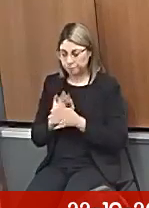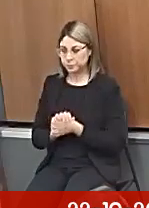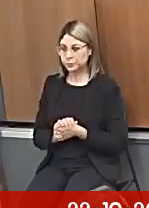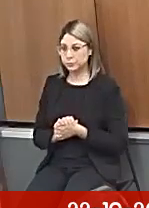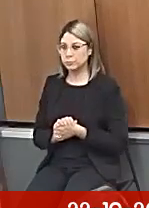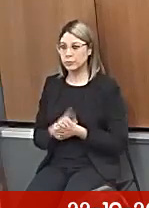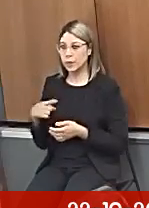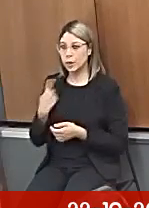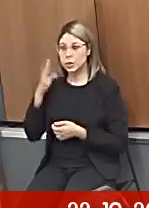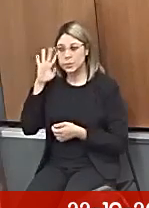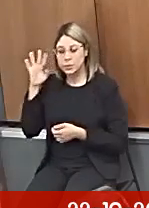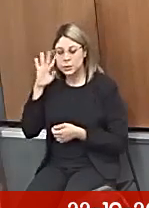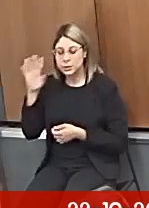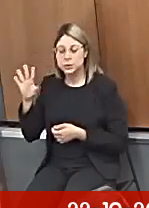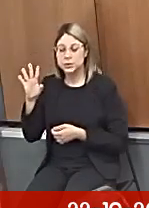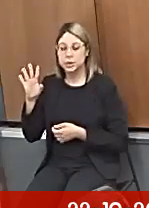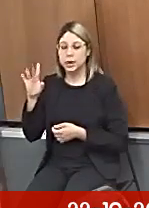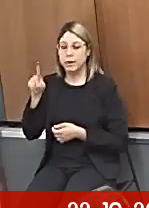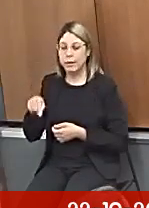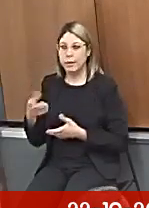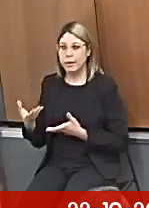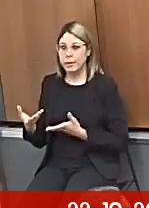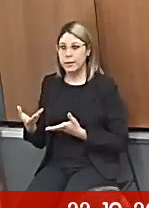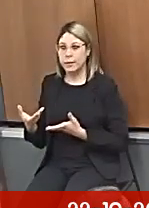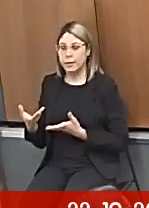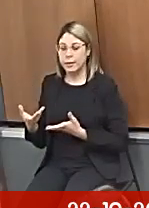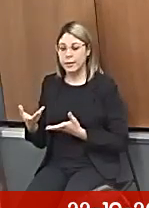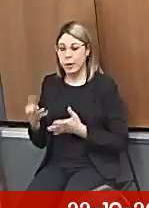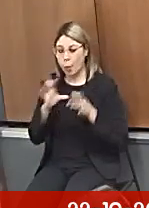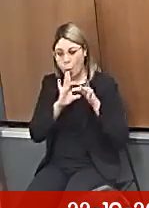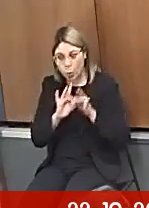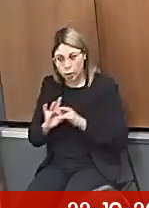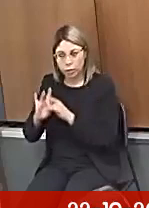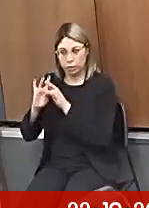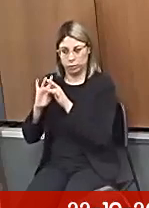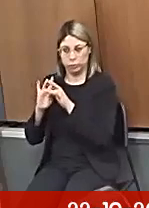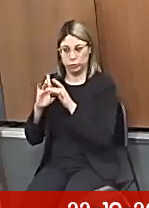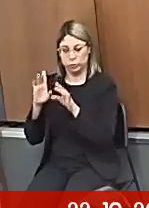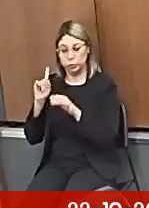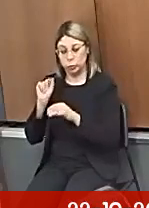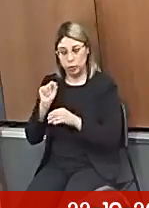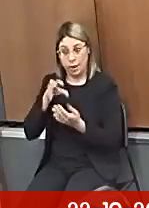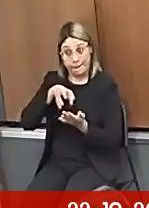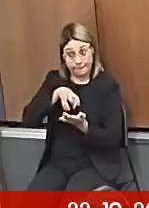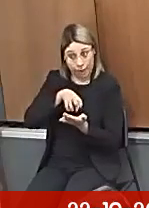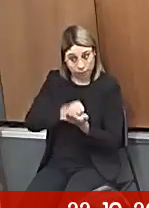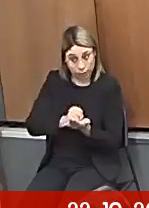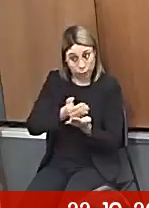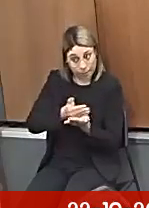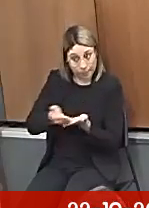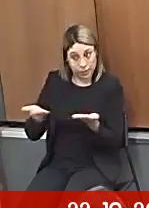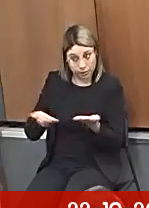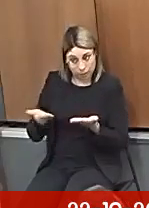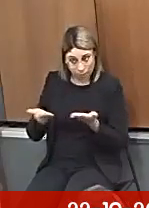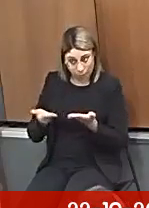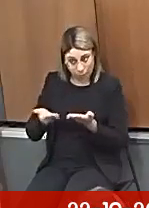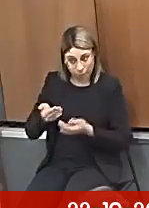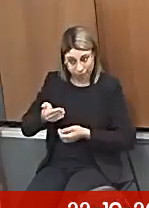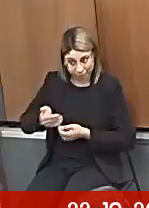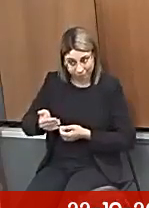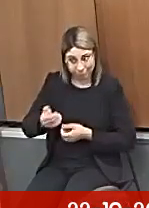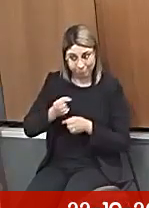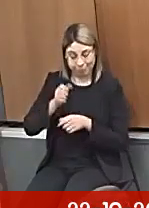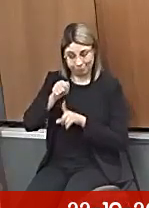pensamos exatamente em nesse contexto onde as matrículas estão ocorrendo, para que a